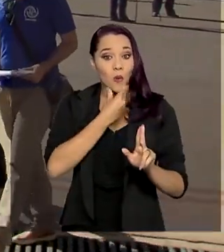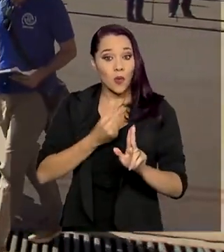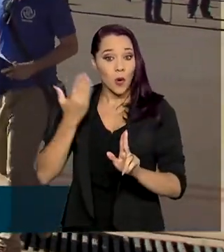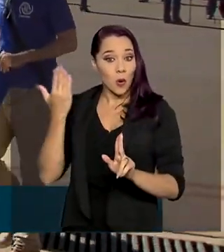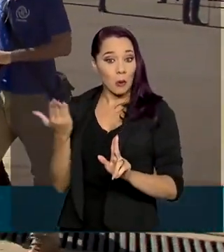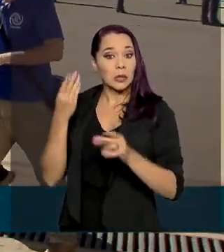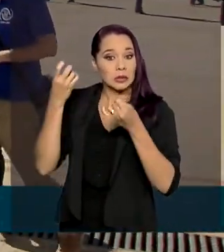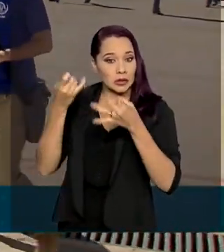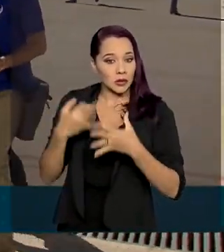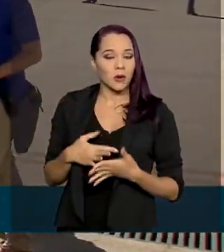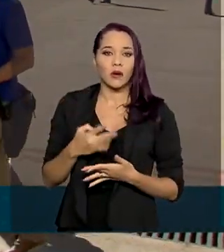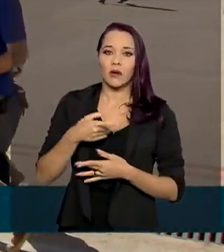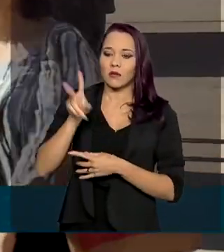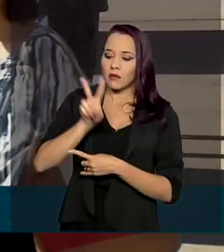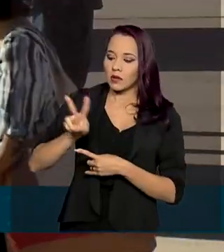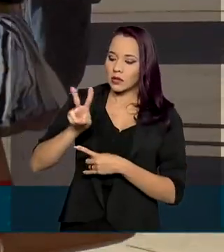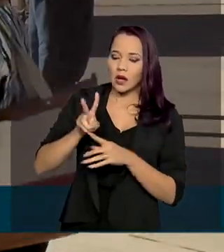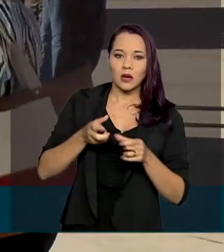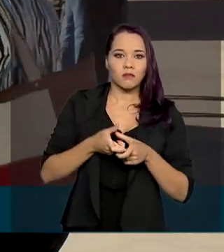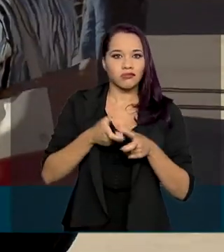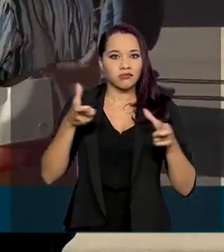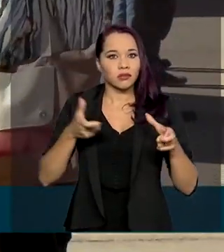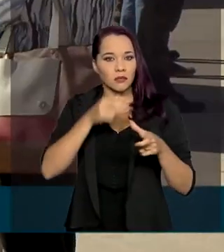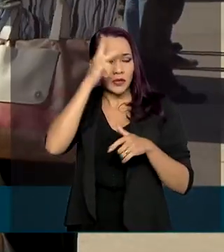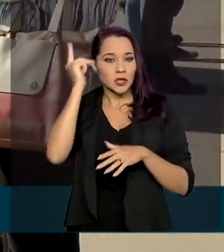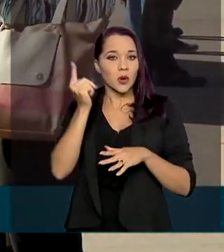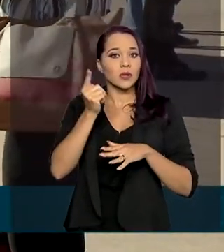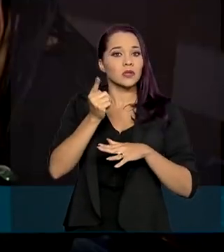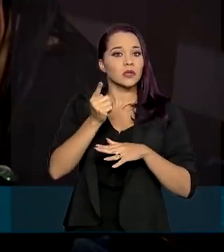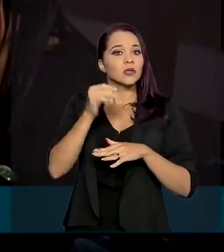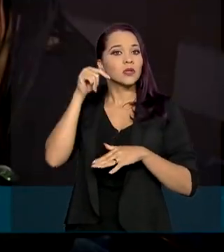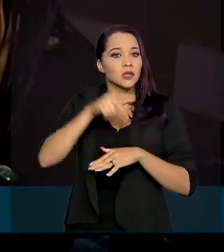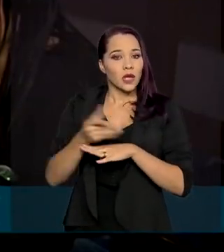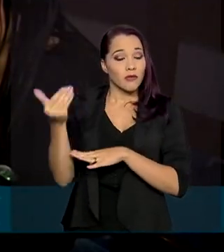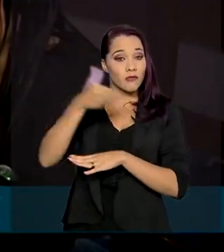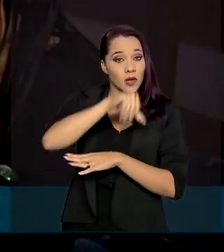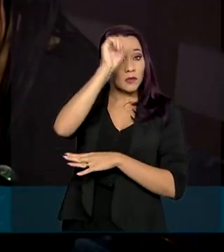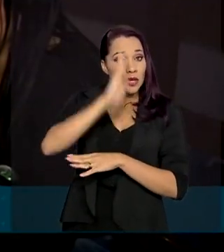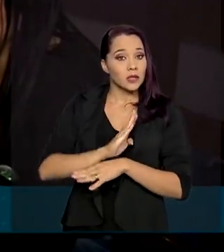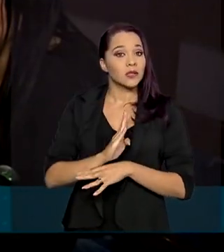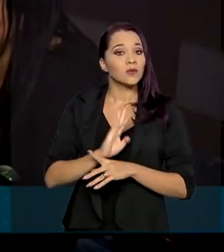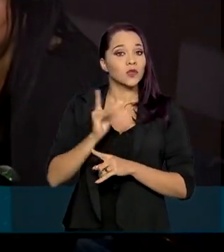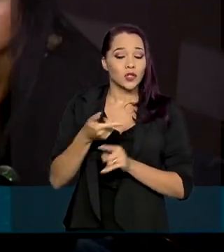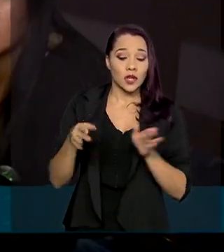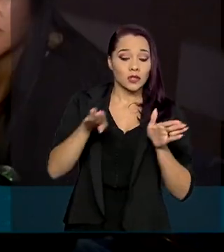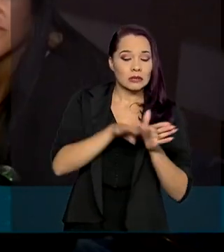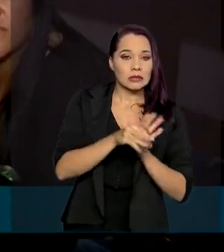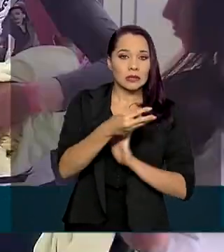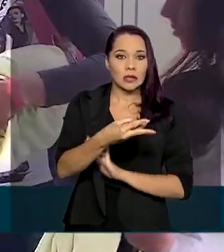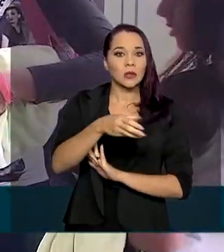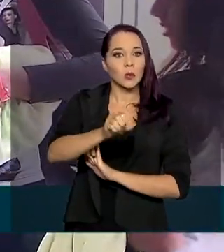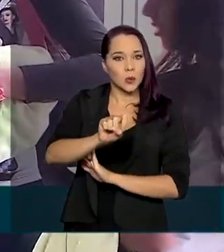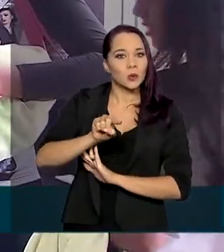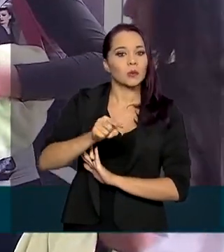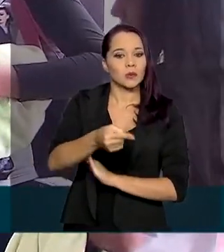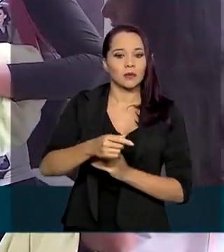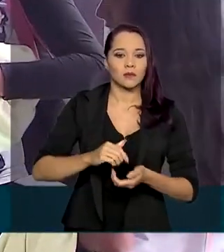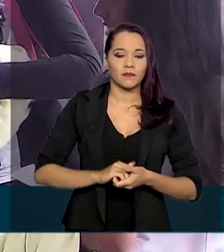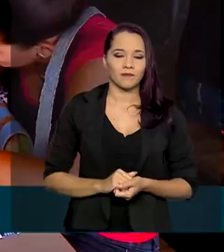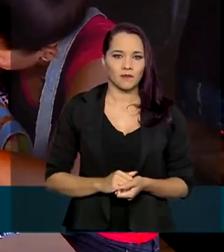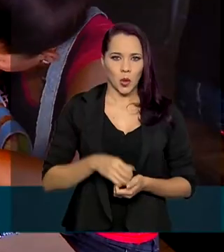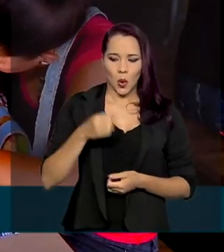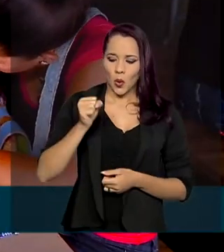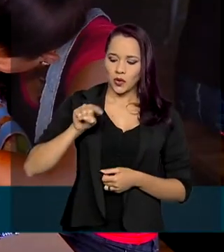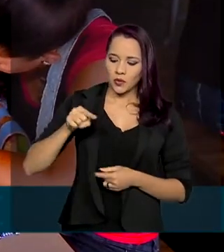venezuelanos são a grande maioria dos refugiados no Brasil, que já chegam a 38 mil. 8 mil